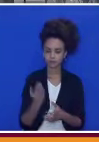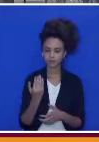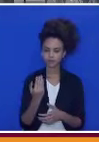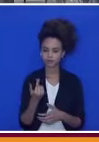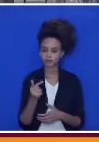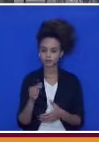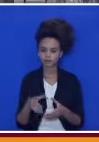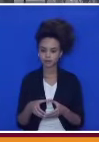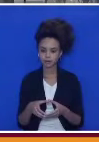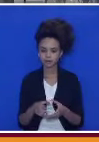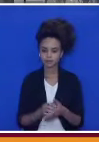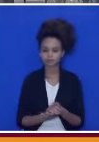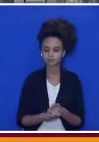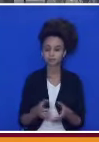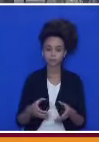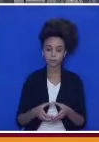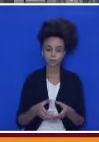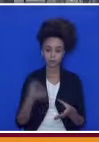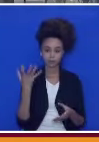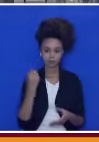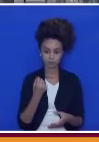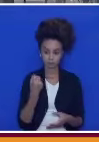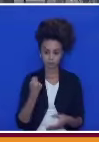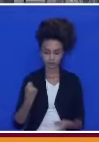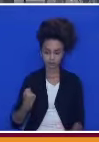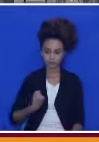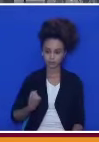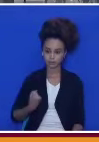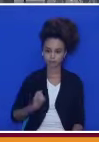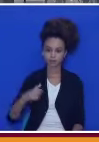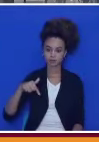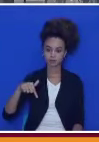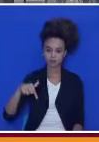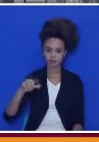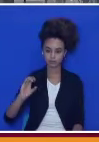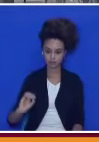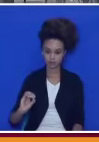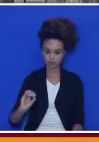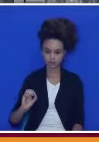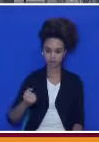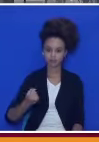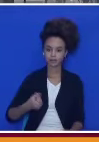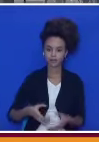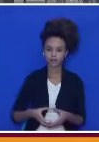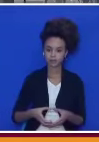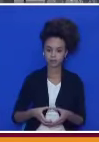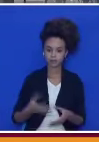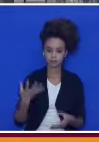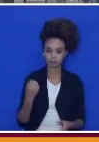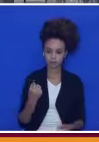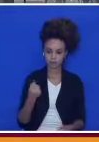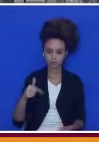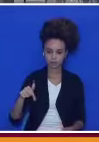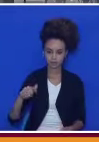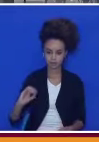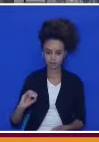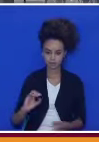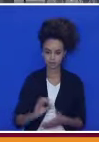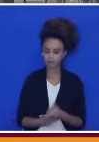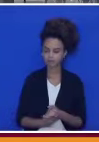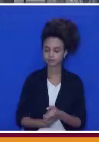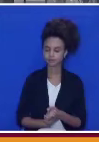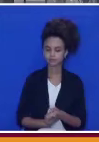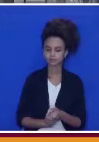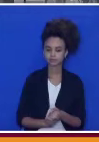Mais uma bola chegando. Branca número 70. Branca 70. Foram sorteados 5